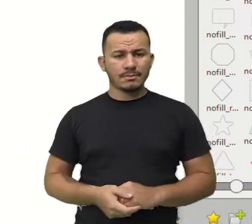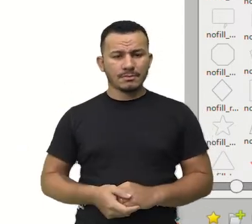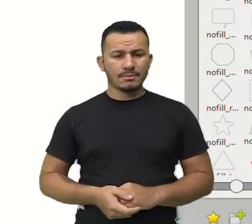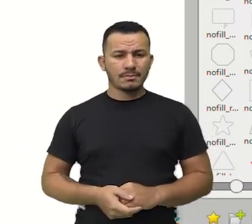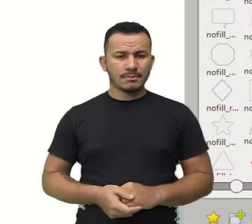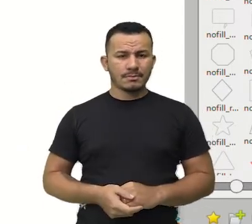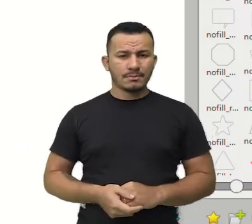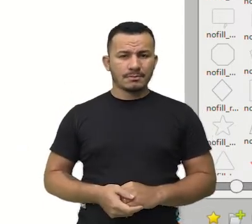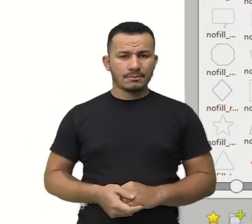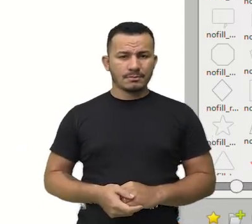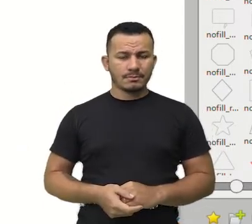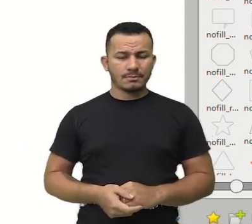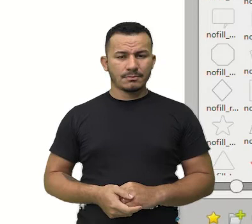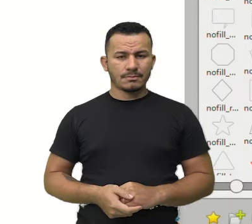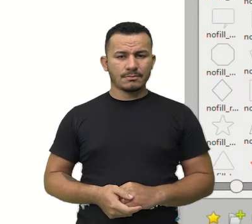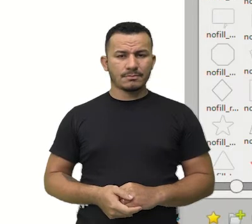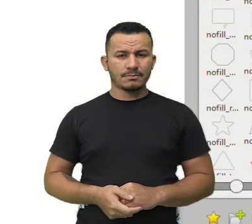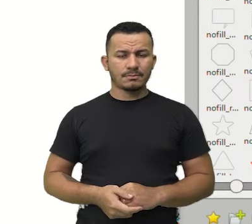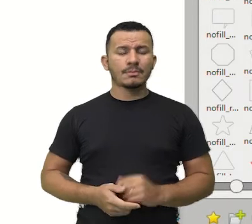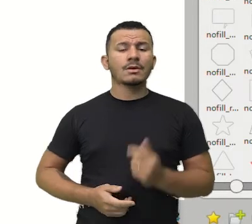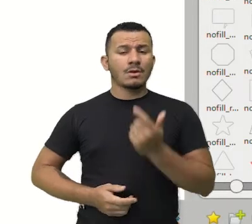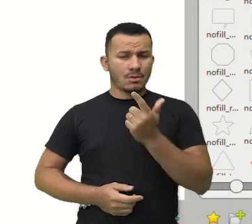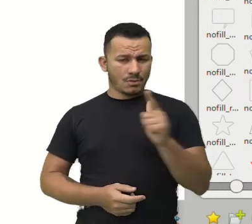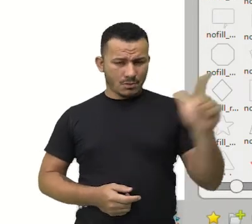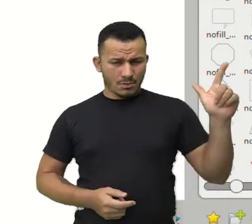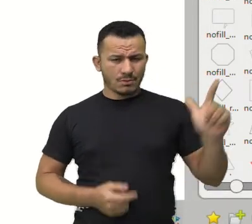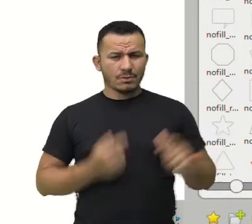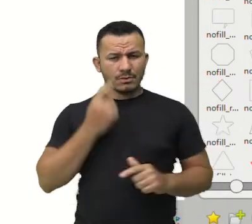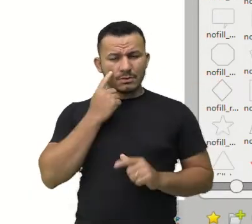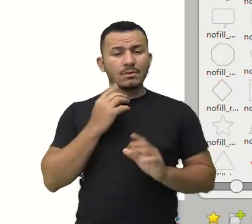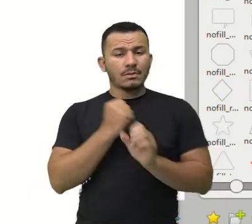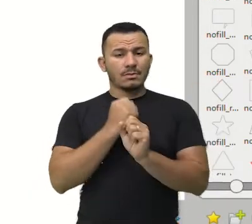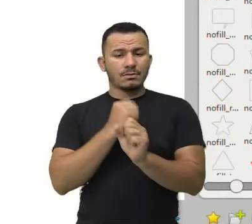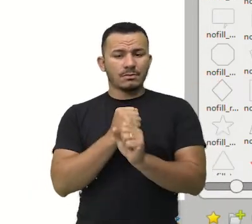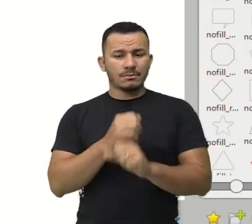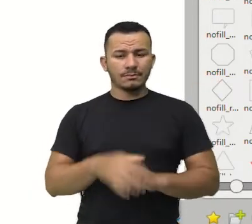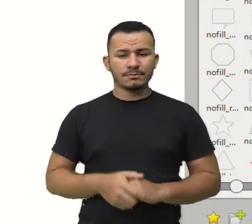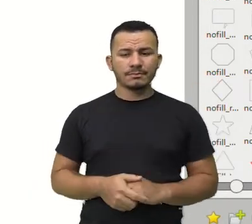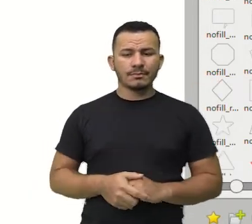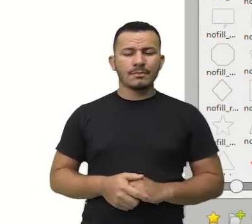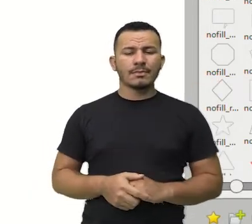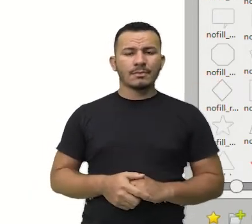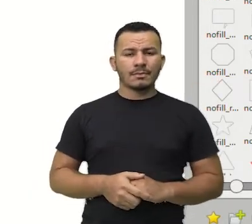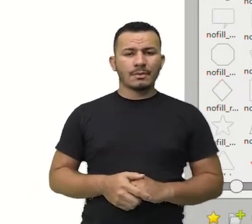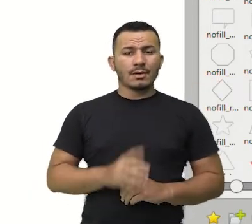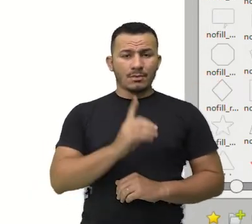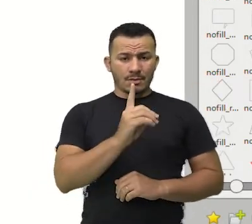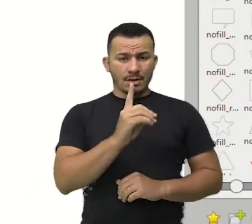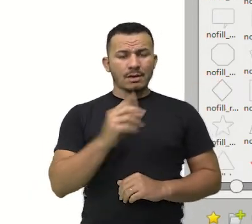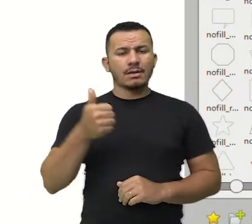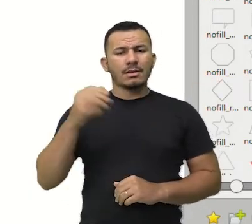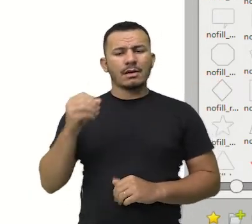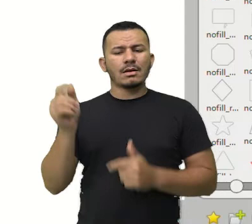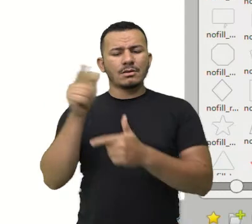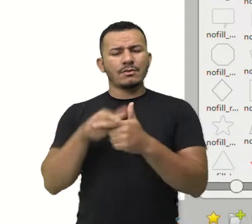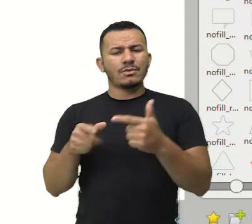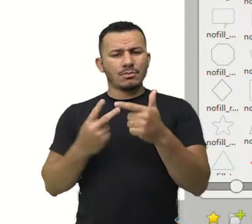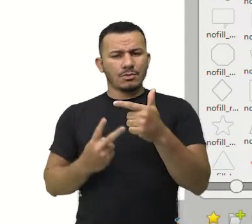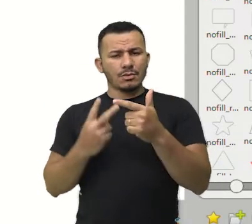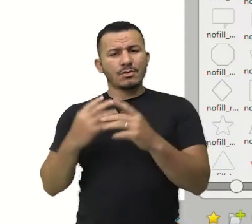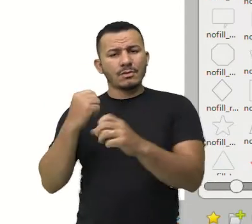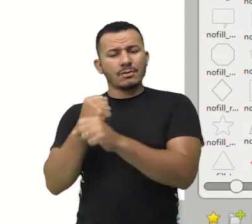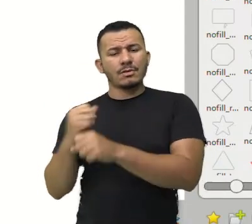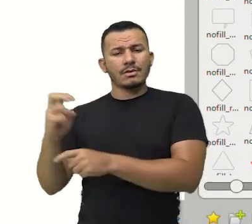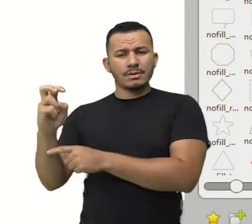igual a 5 centímetros, beleza? Outra maneira de se perceber seria que fazer aqui, ó, o diâmetro é 10 dividido